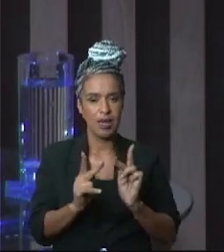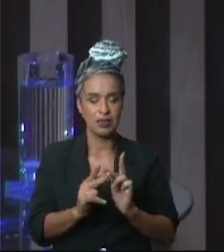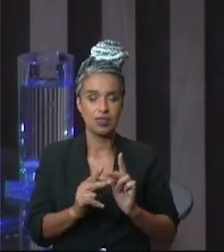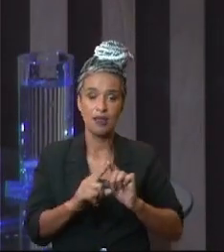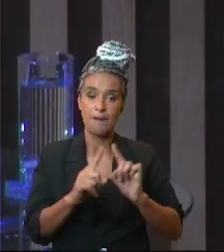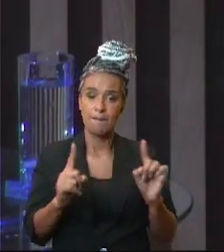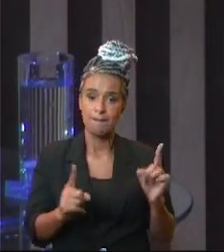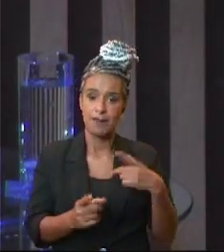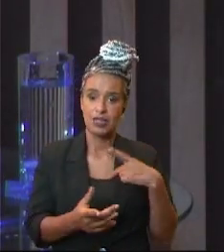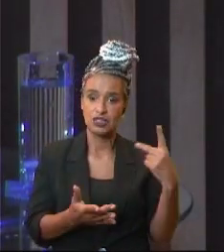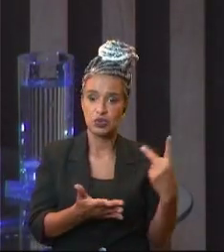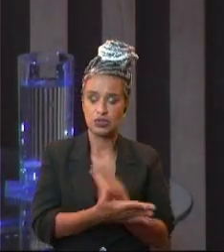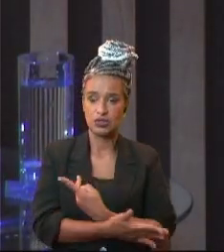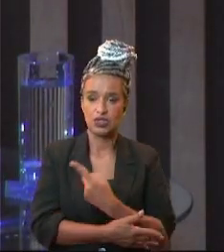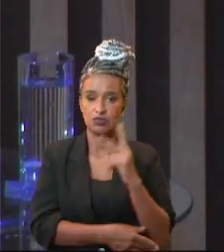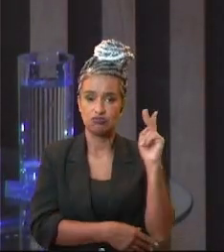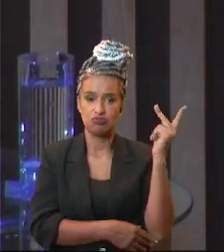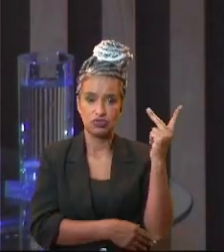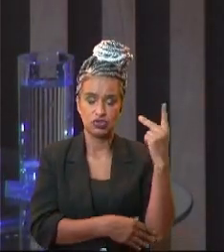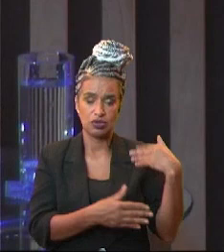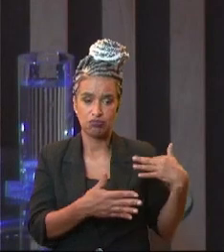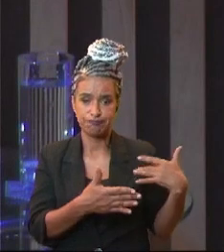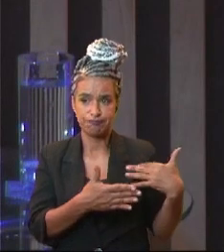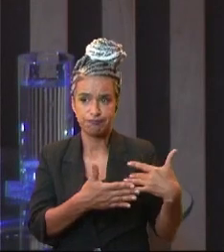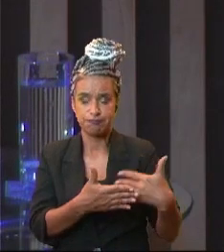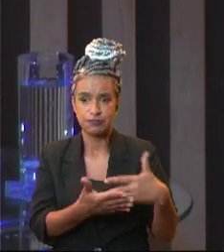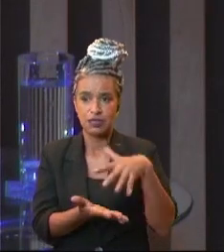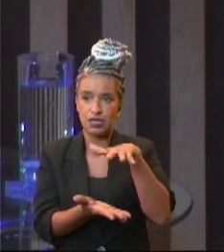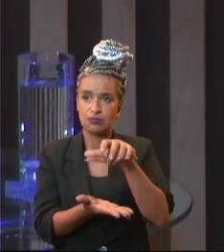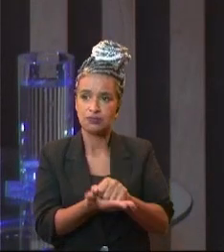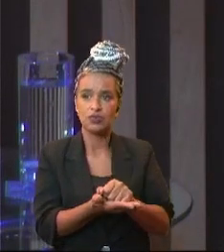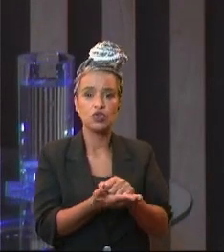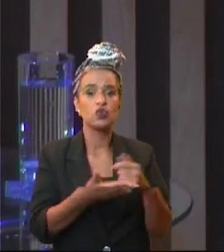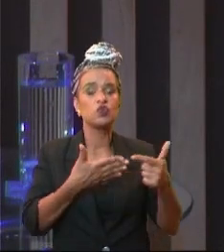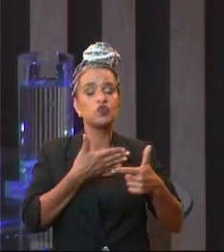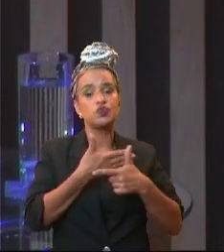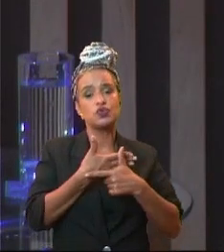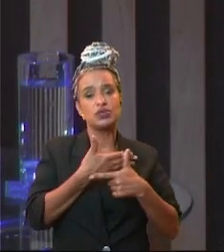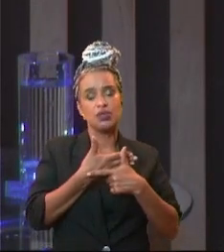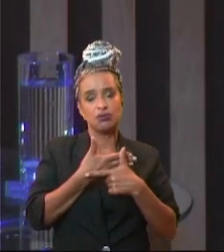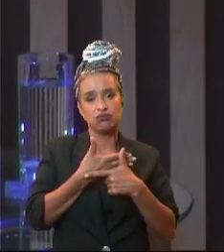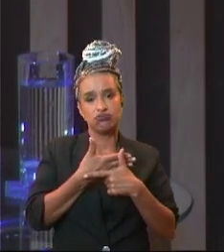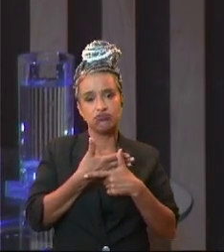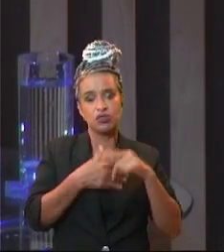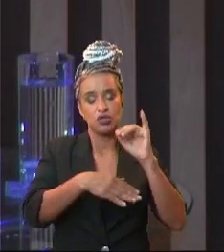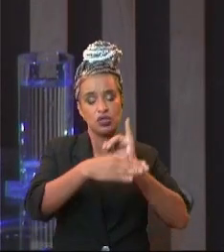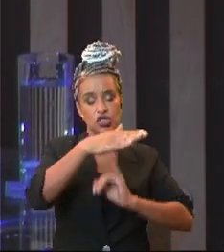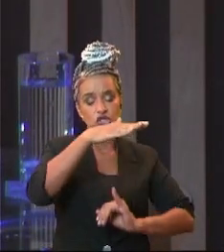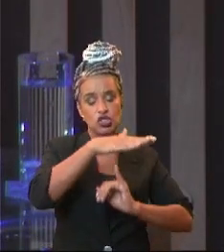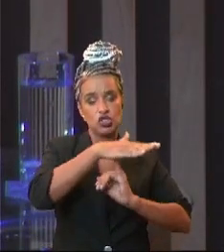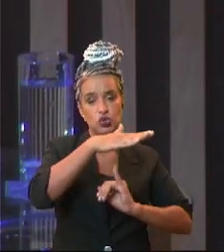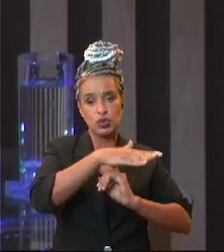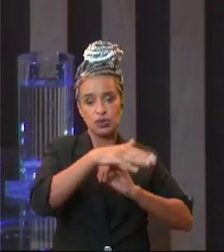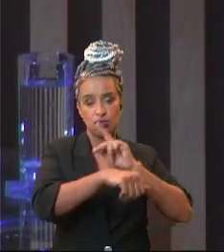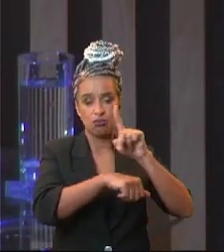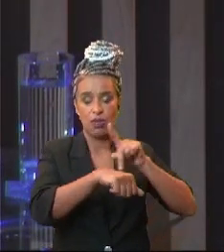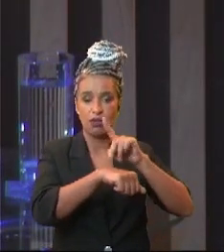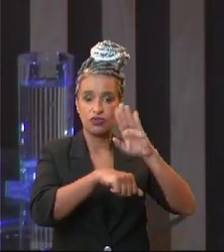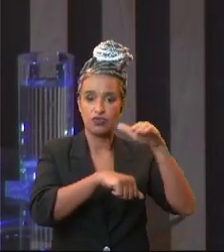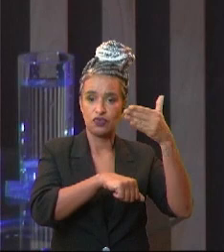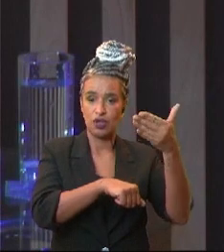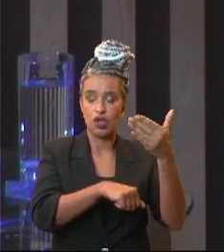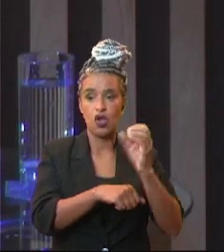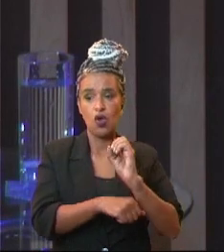que nenhum desses casos históricos levantados pelo Graham Allison discutem um papel de algo chamado instituições internacionais ou